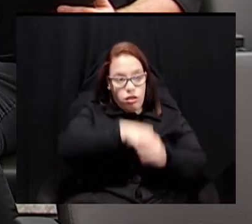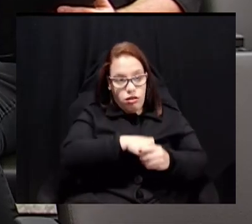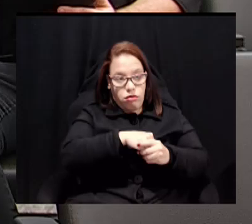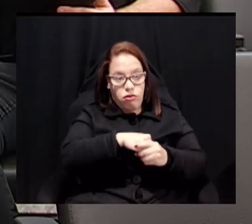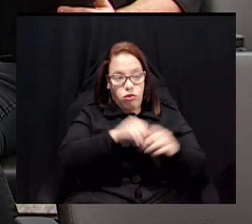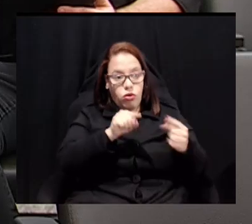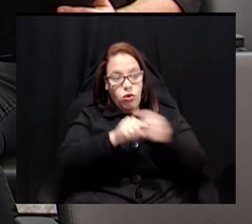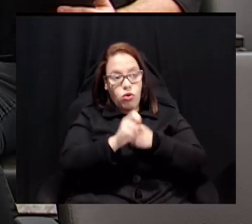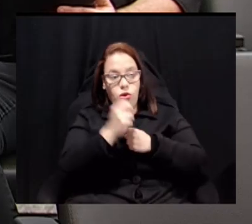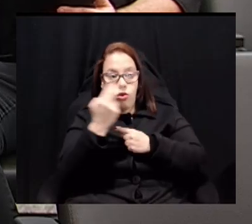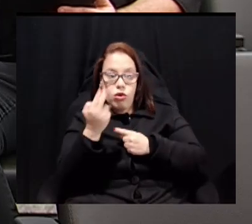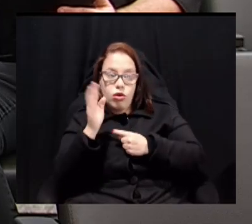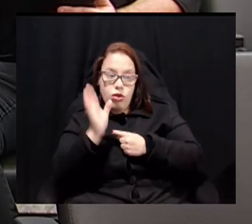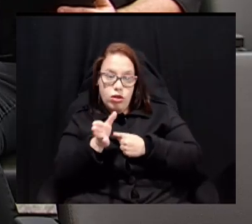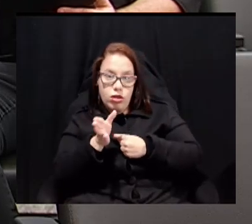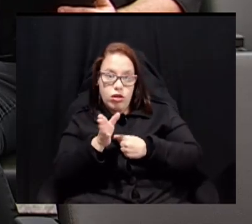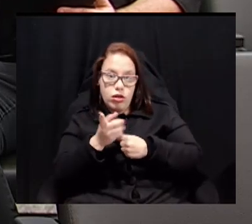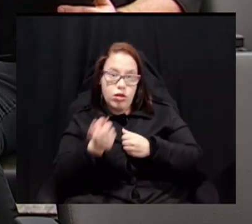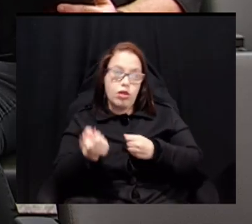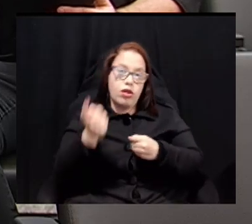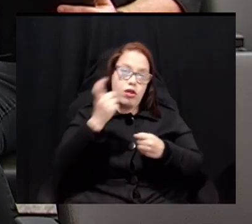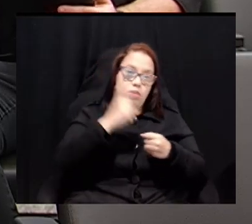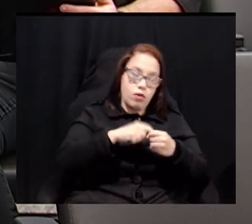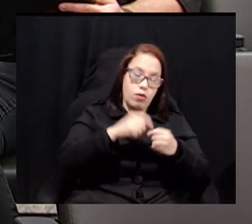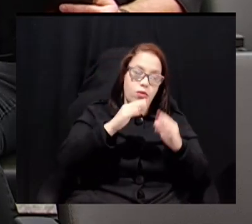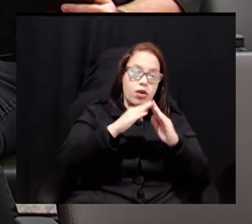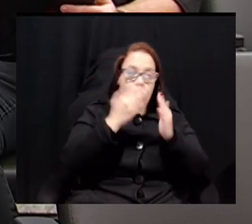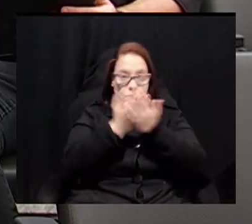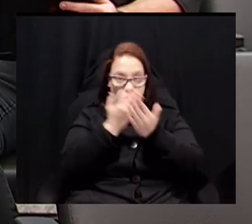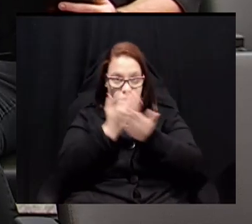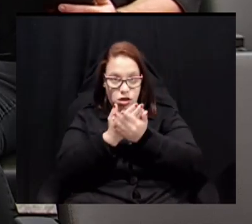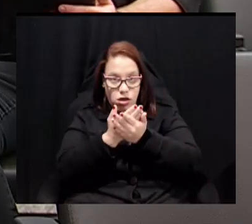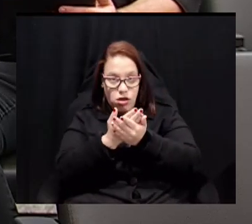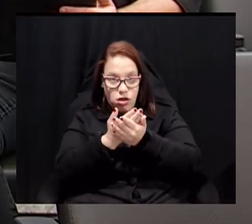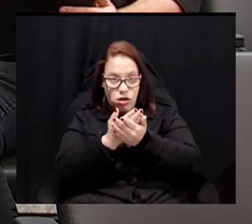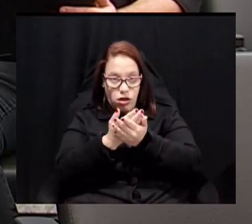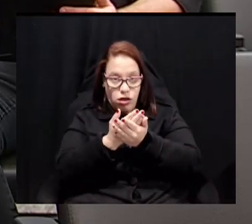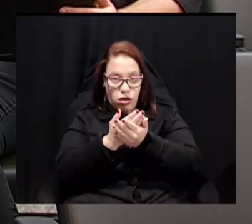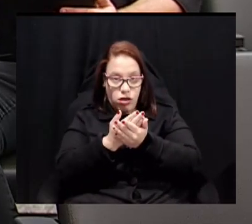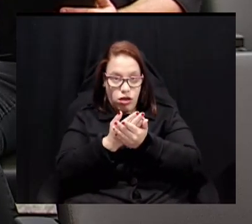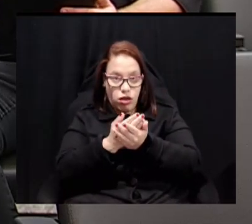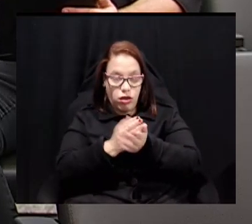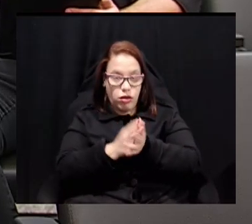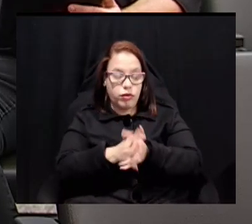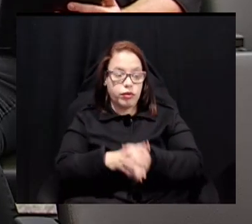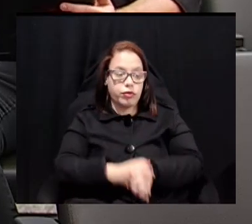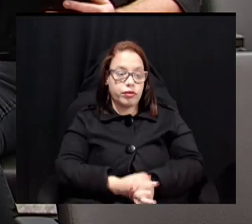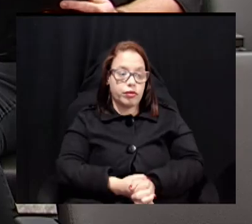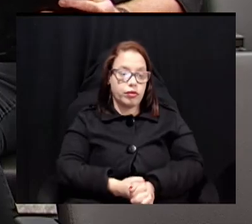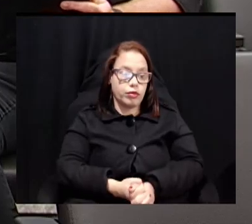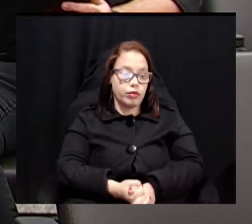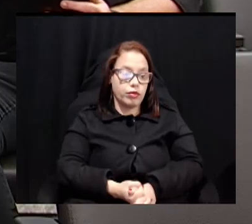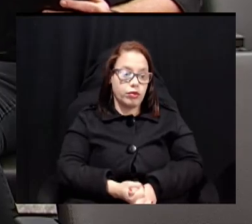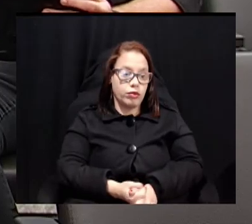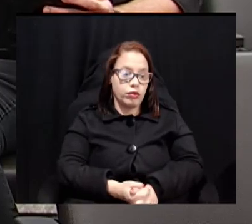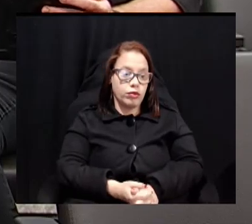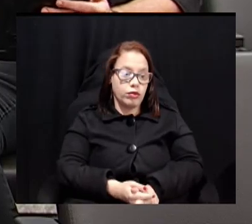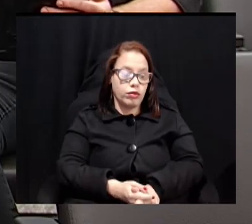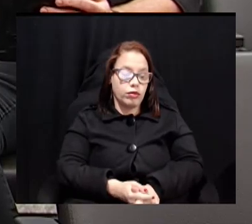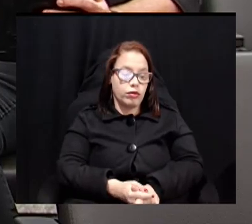já estão ali e vão para a escola, que os pais deixam ali e depois a van pega para levar para a escola, para a creche. E